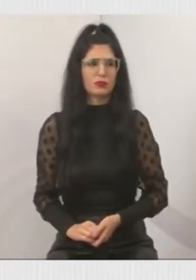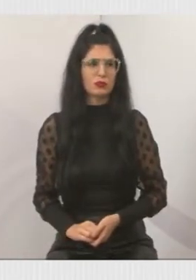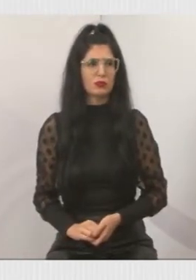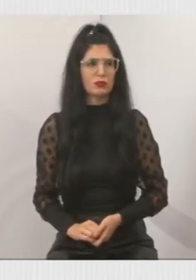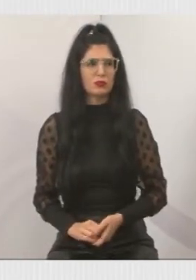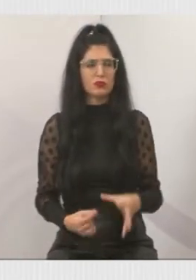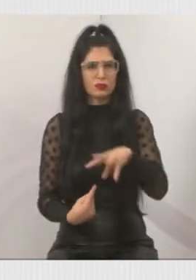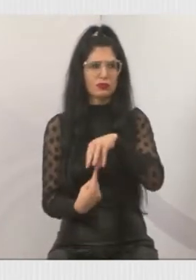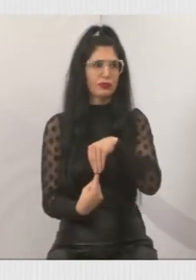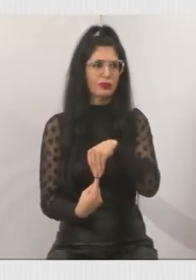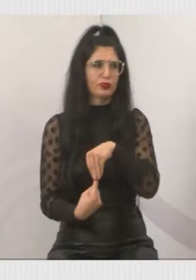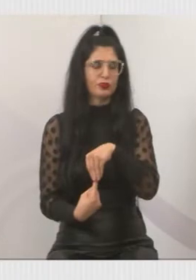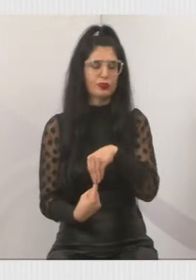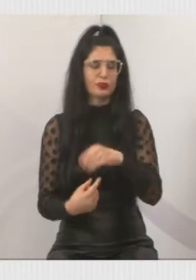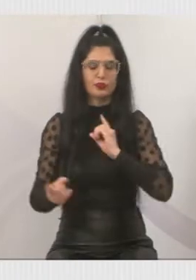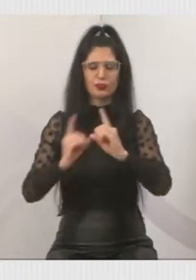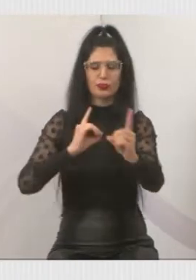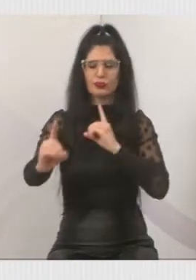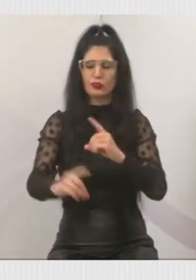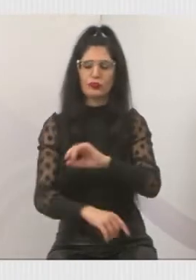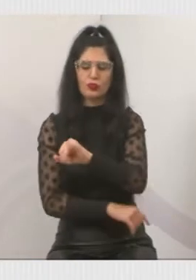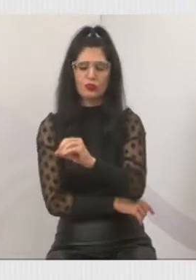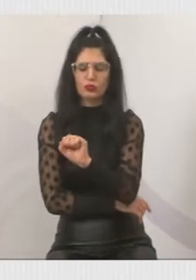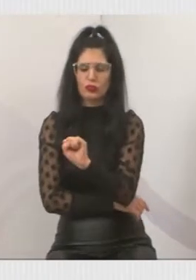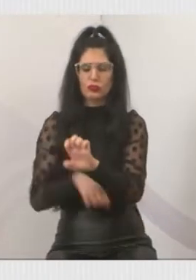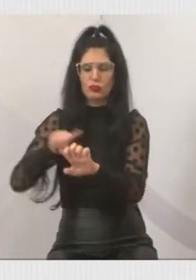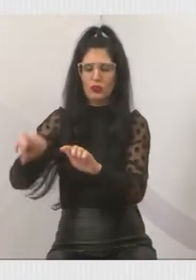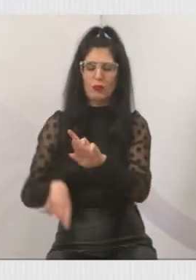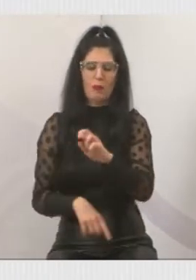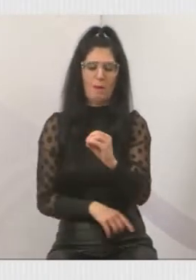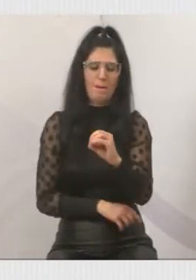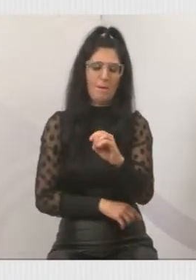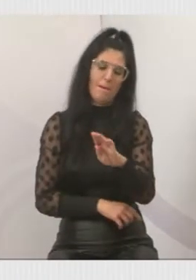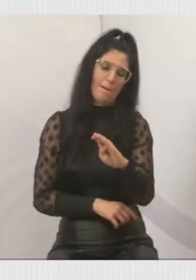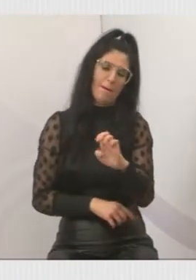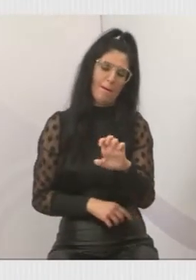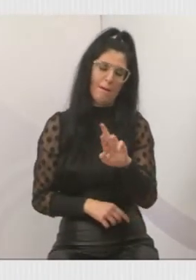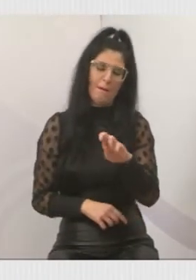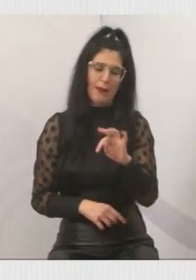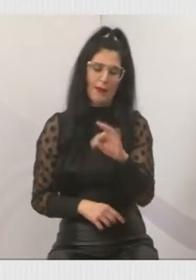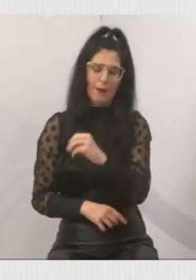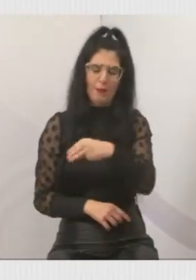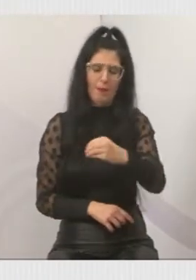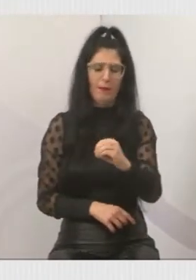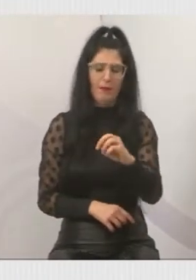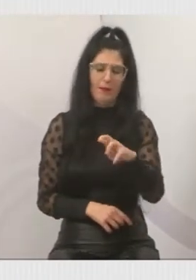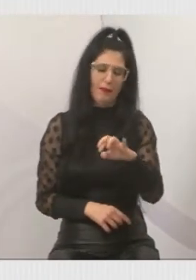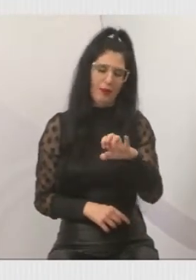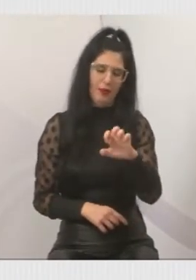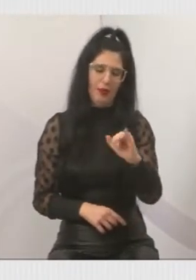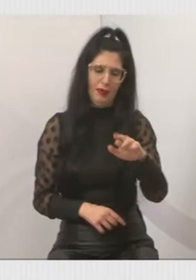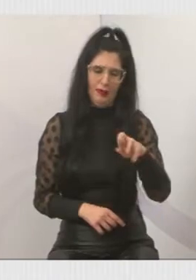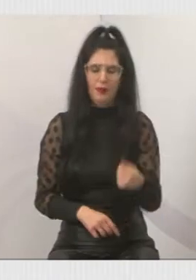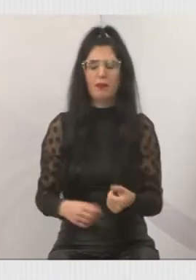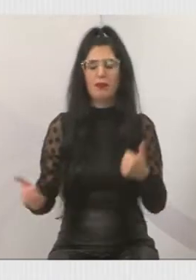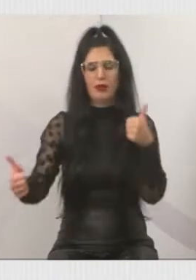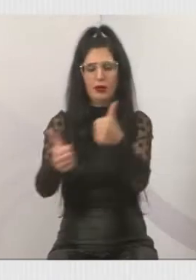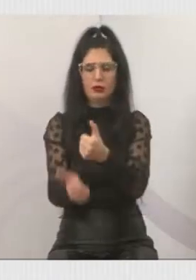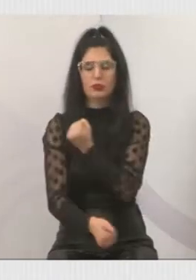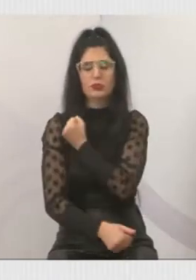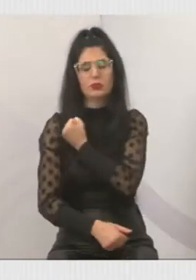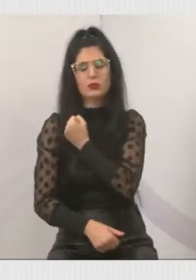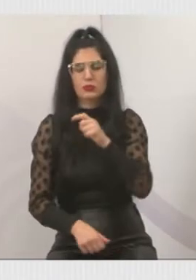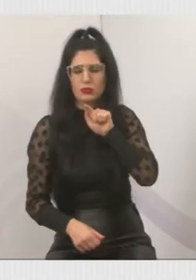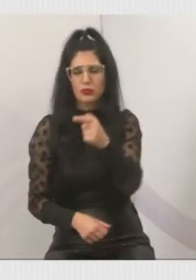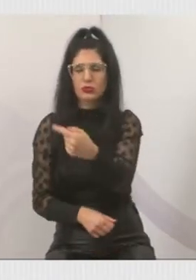Esse ponto aí fica lá na Avenida José Roberto Moreira, próximo ao 1101. Ali próximo às fábricas Ball